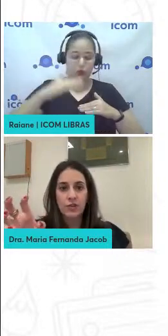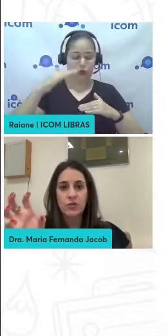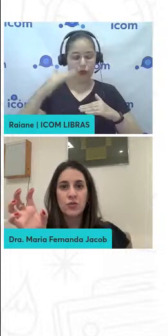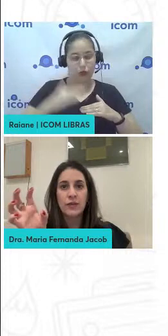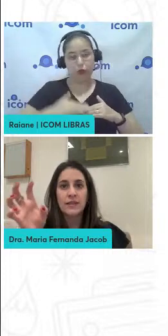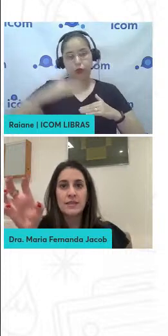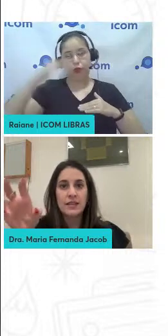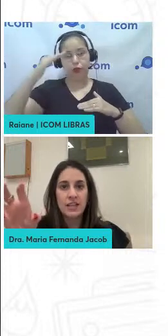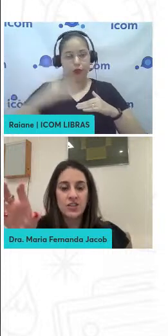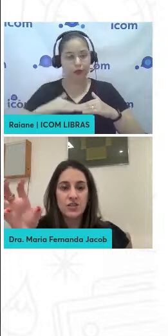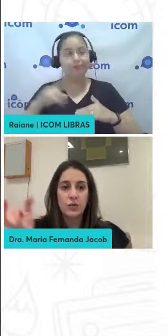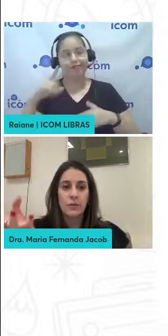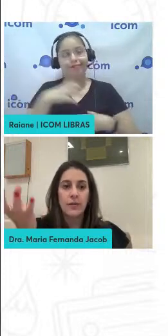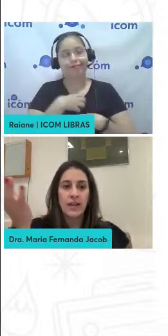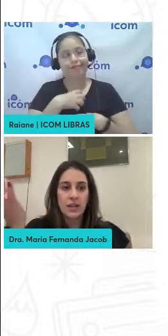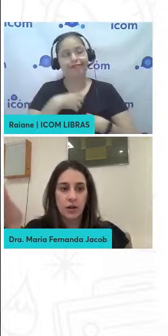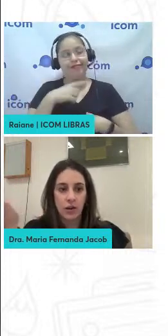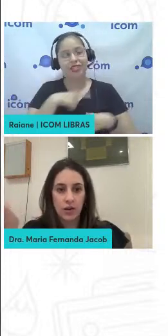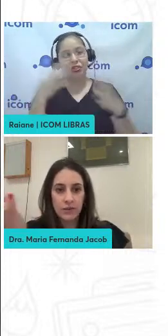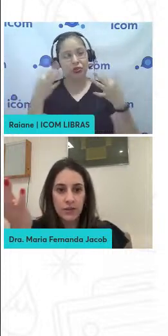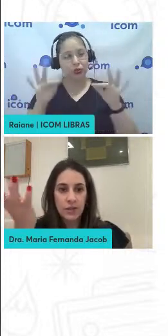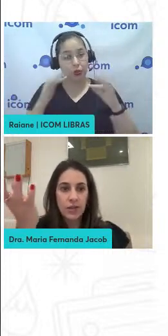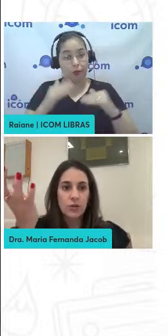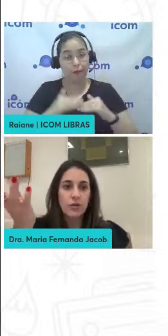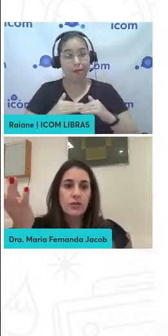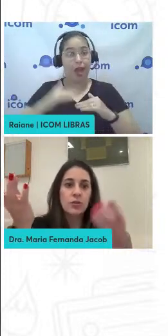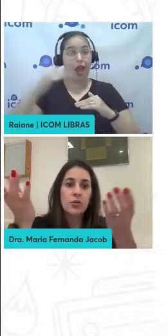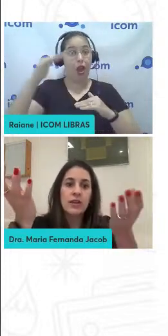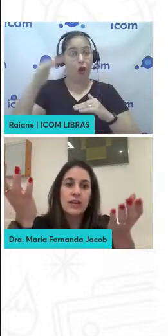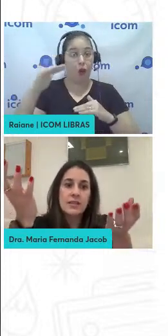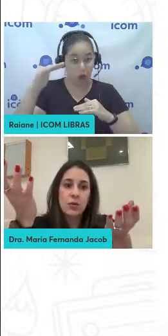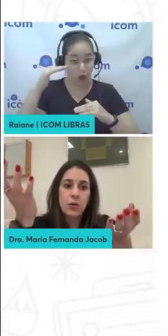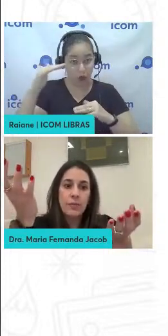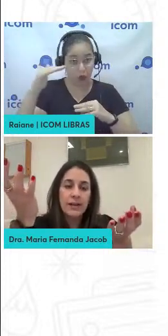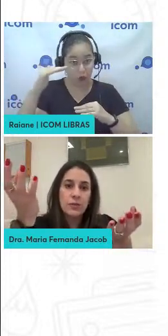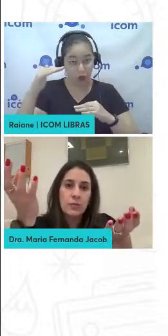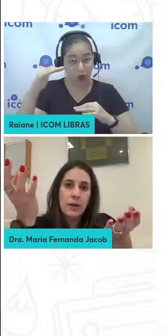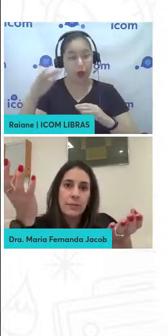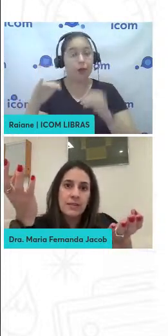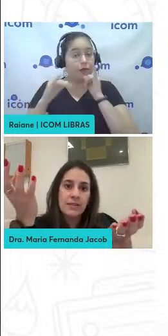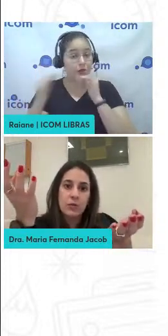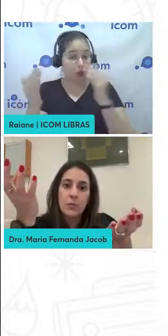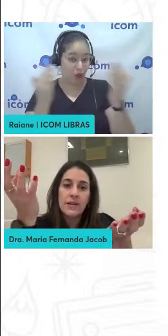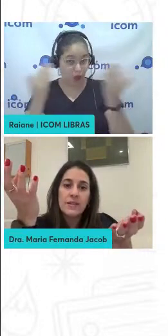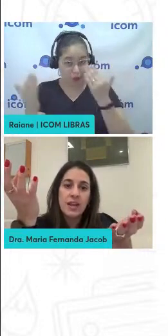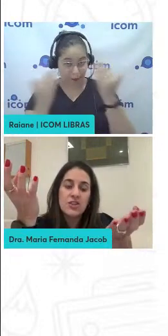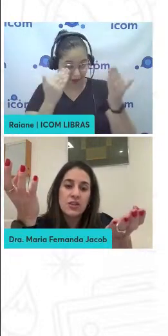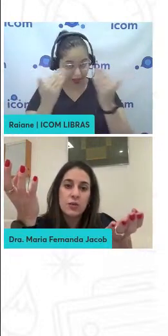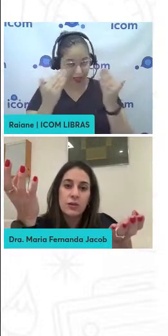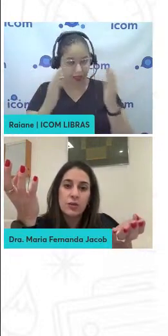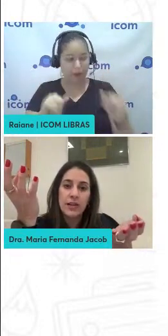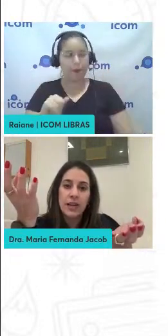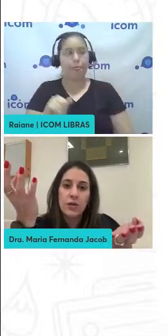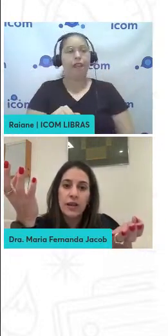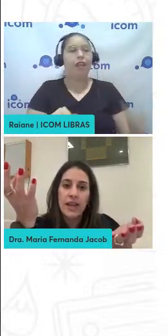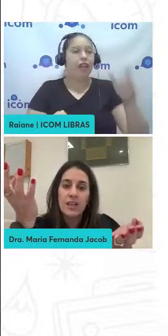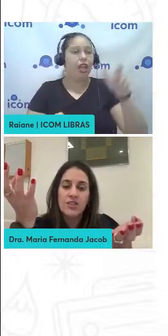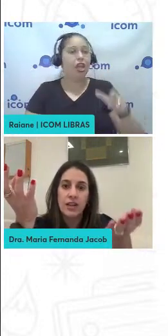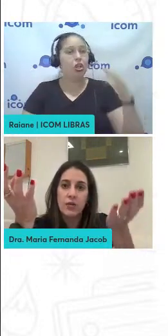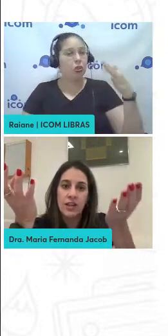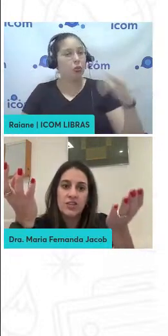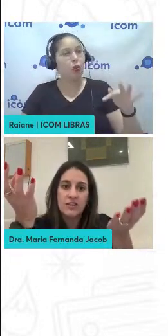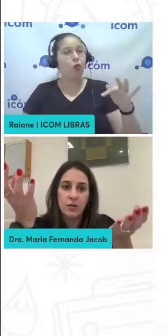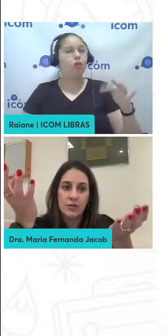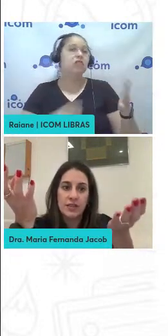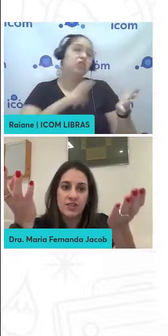um quadro de uma intensidade de dor maior do que se eu comparo com um paciente que está com uma dor